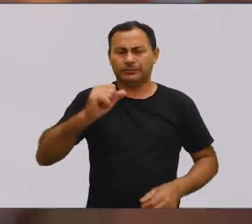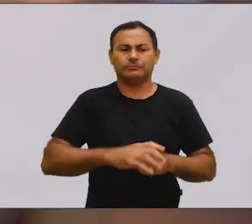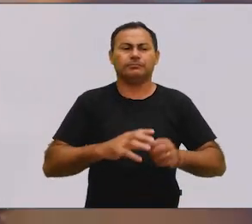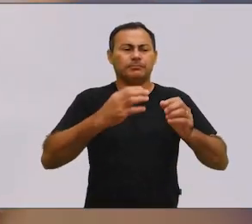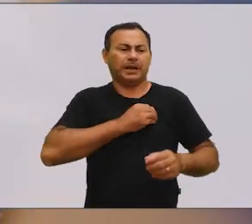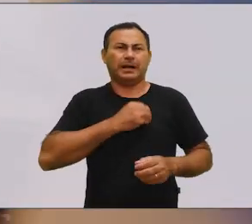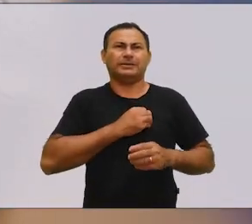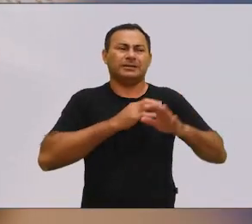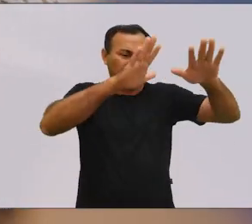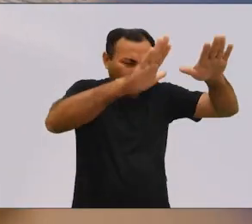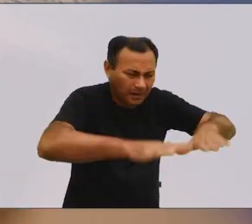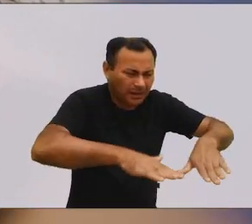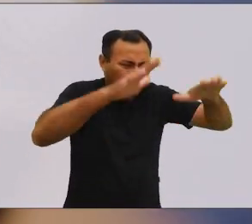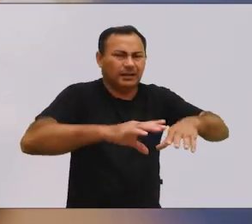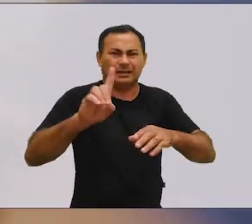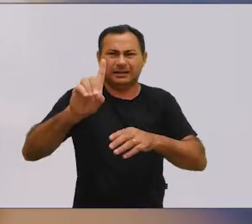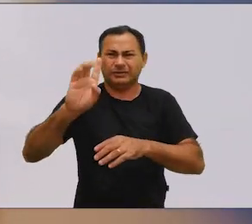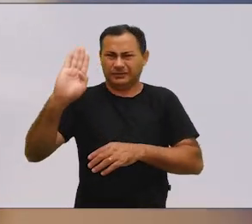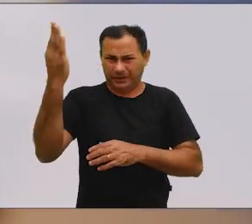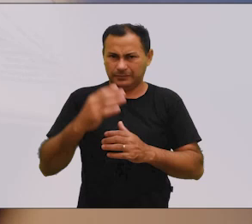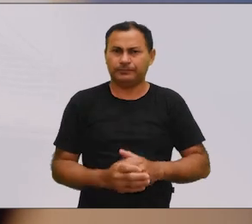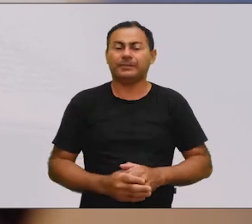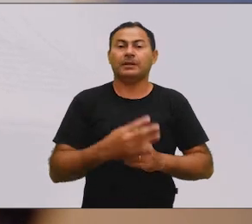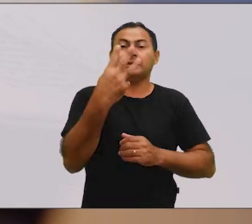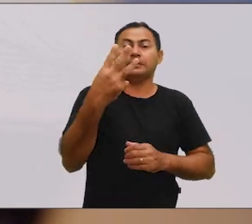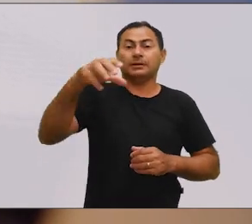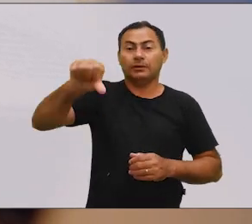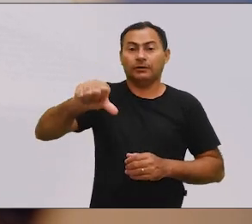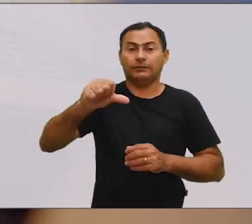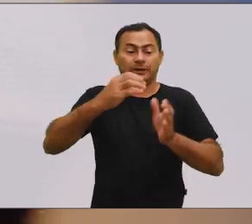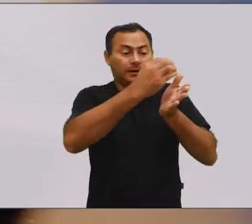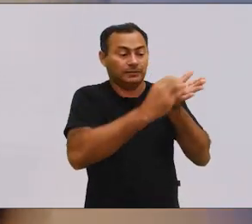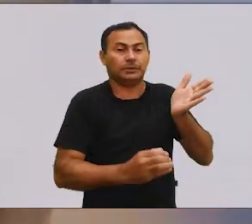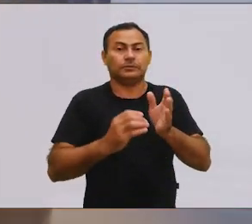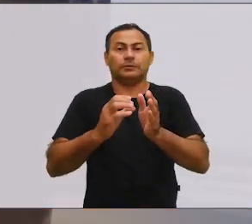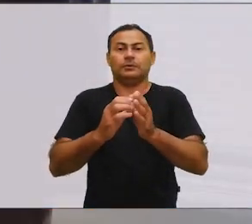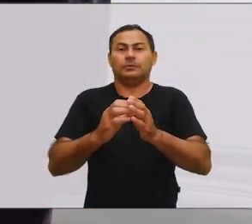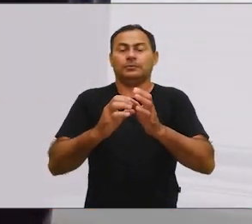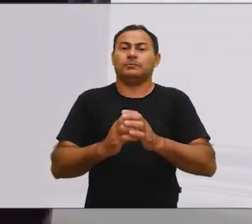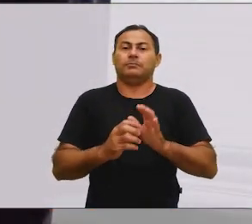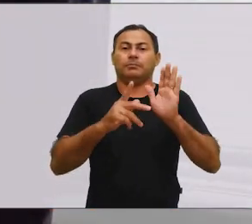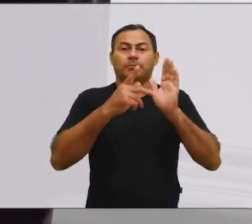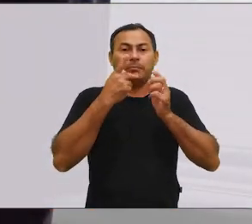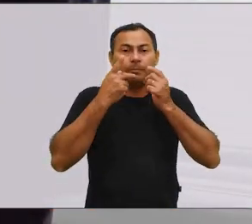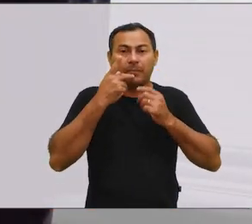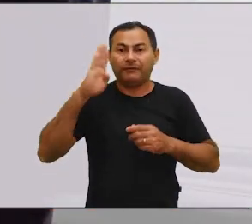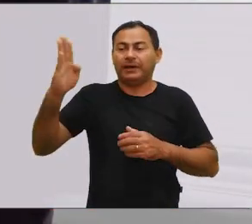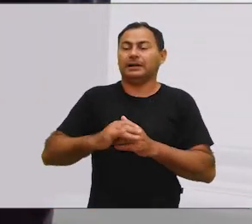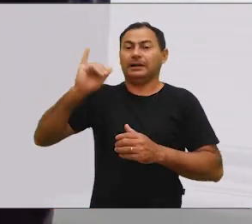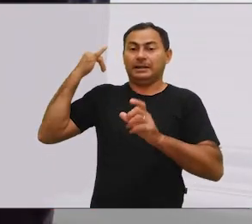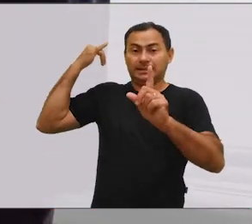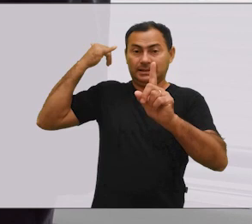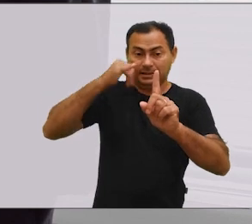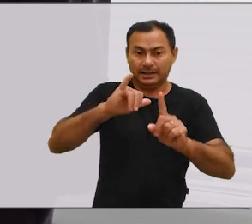idolatria. Este é o assunto dos primeiros 39 capítulos de Isaías. Mas a partir do capítulo 40,